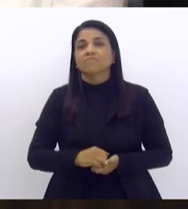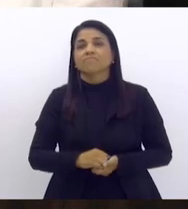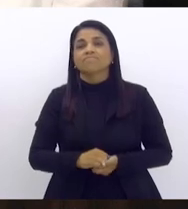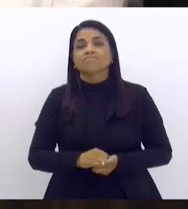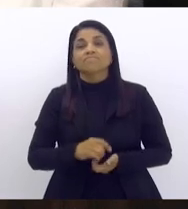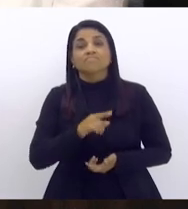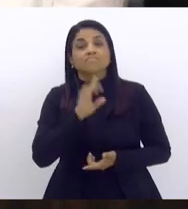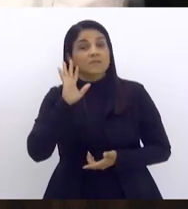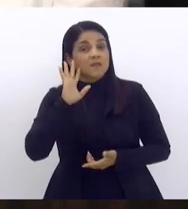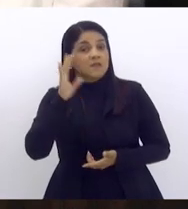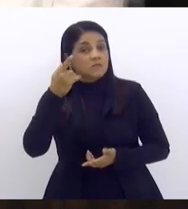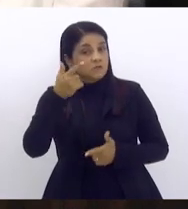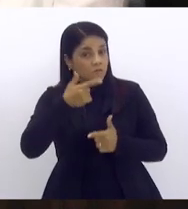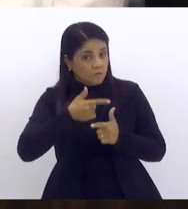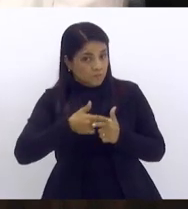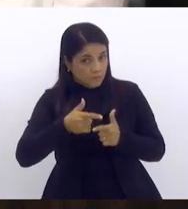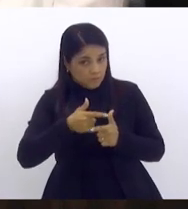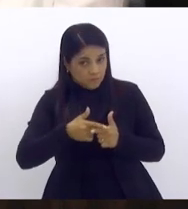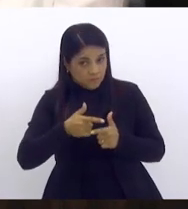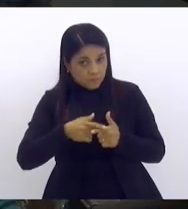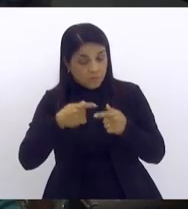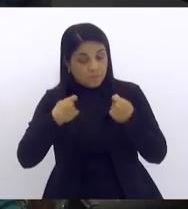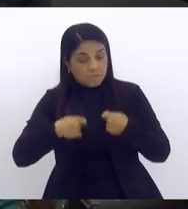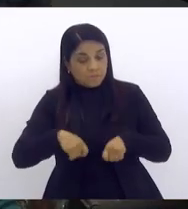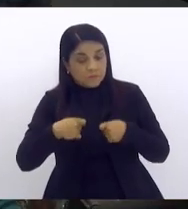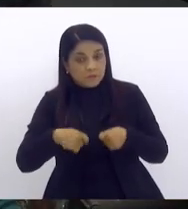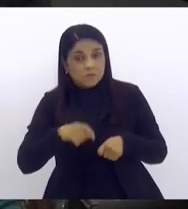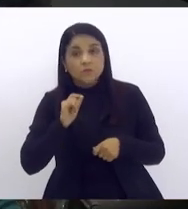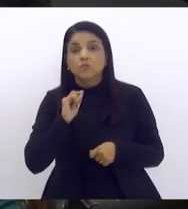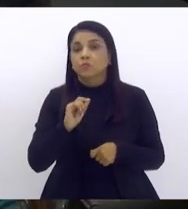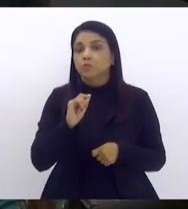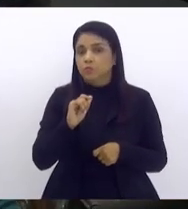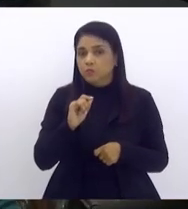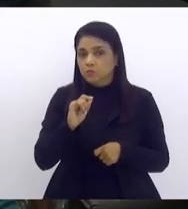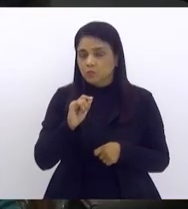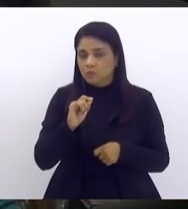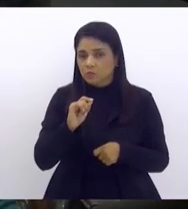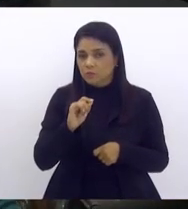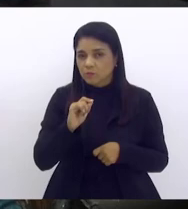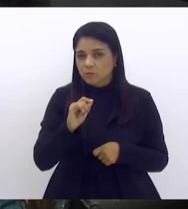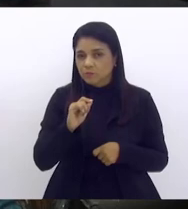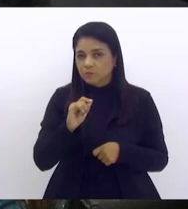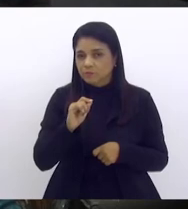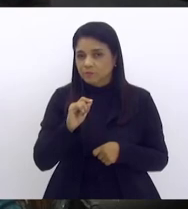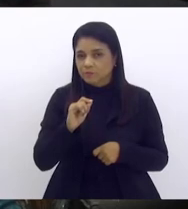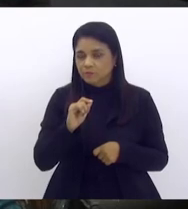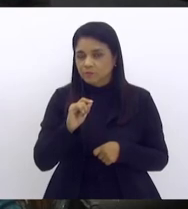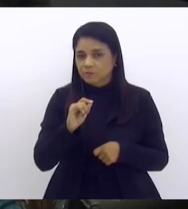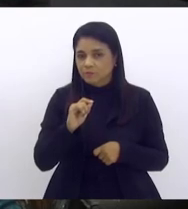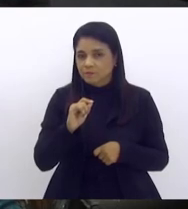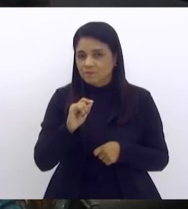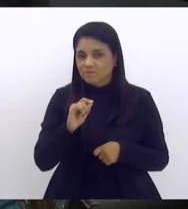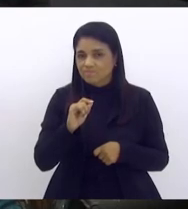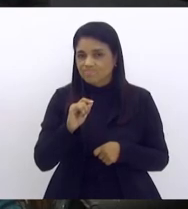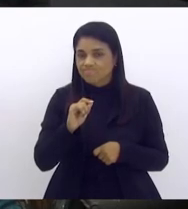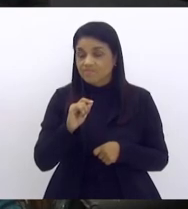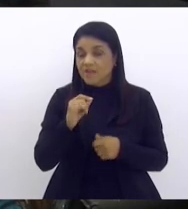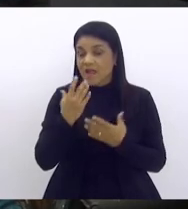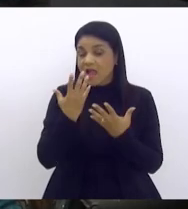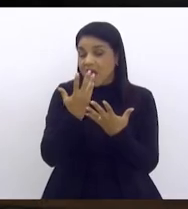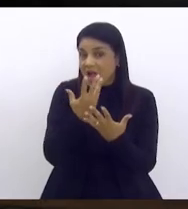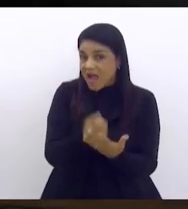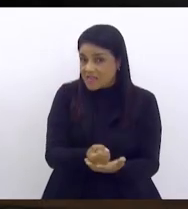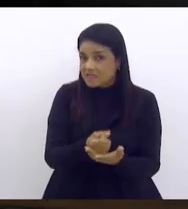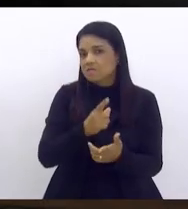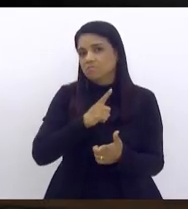Para você resolver um problema, a primeira coisa para você resolver um problema é você admitir que ele